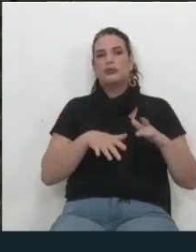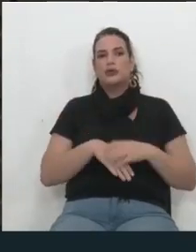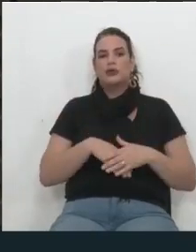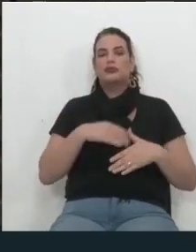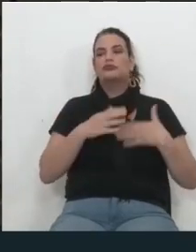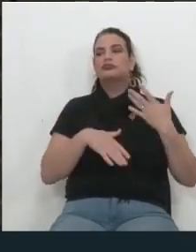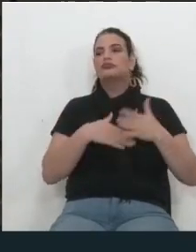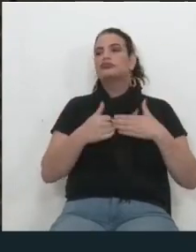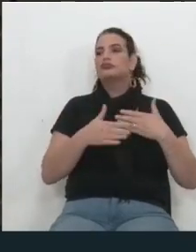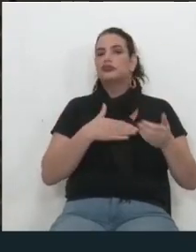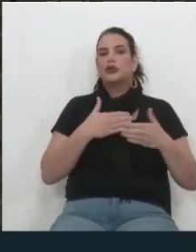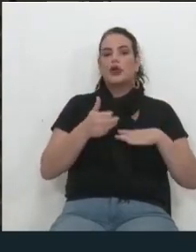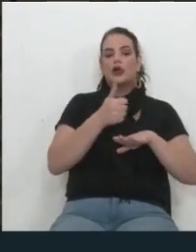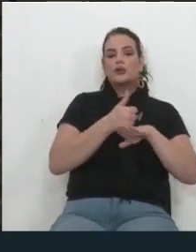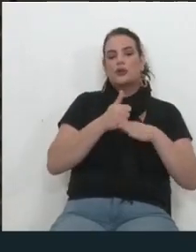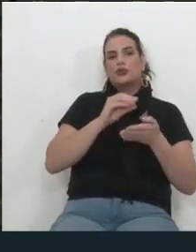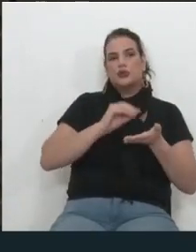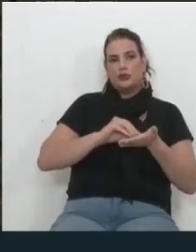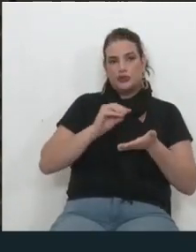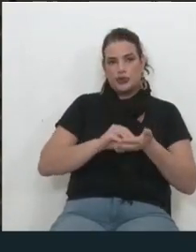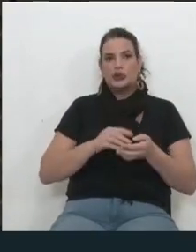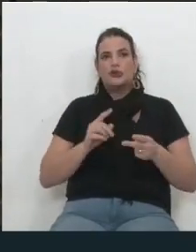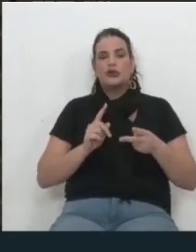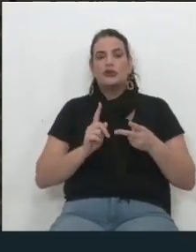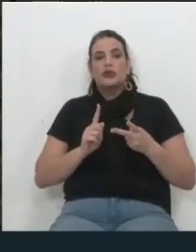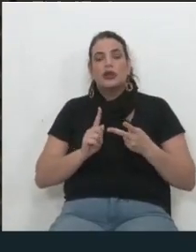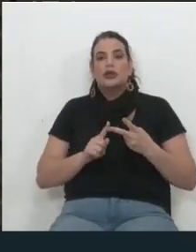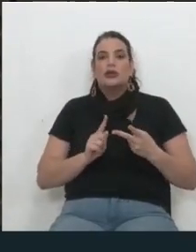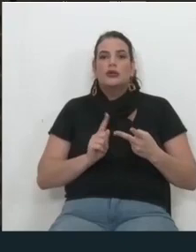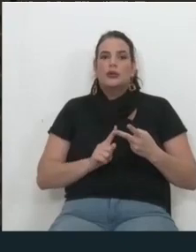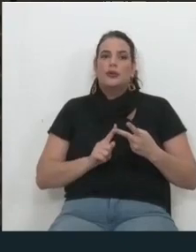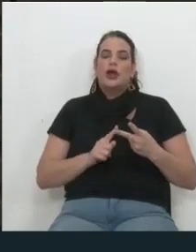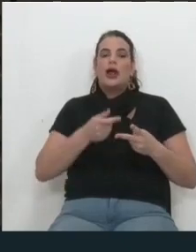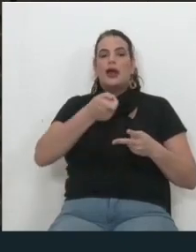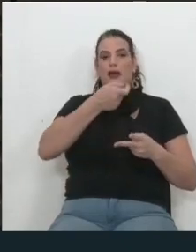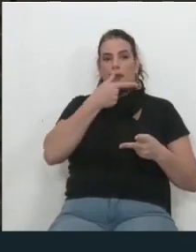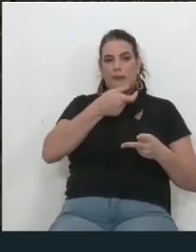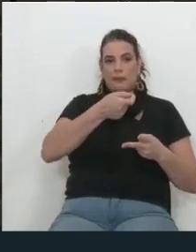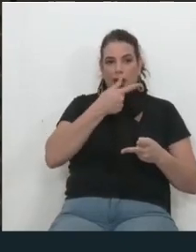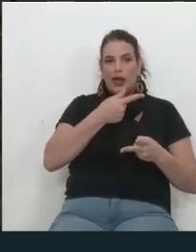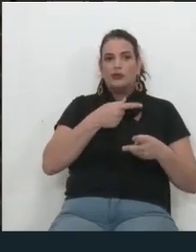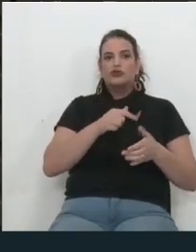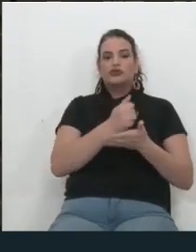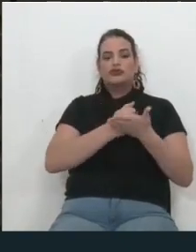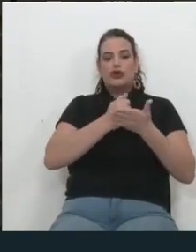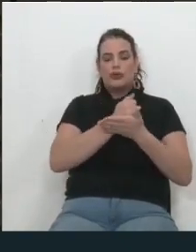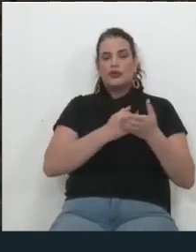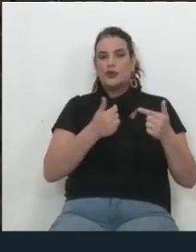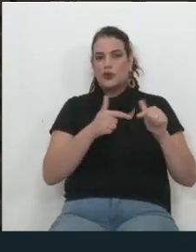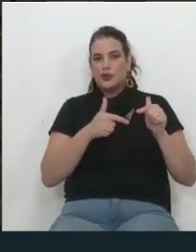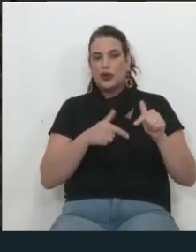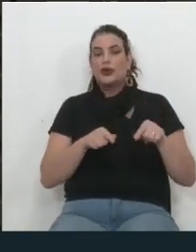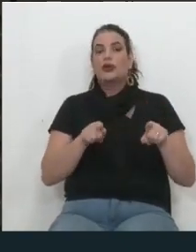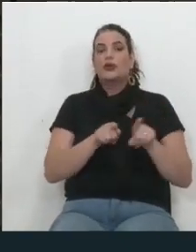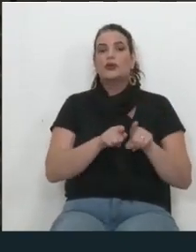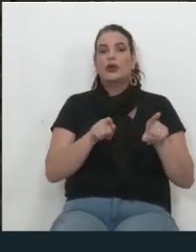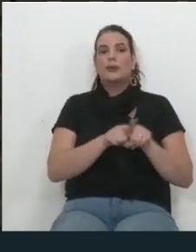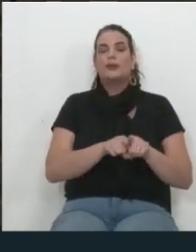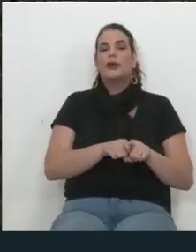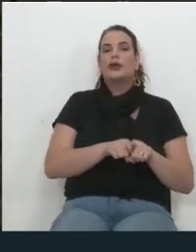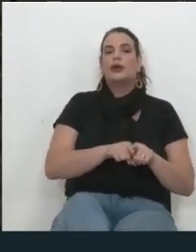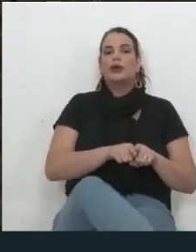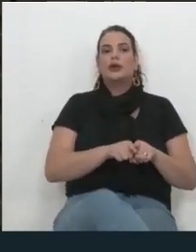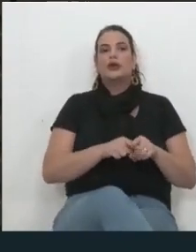relação aos profissionais médicos, seja na distribuição de medicamento pelos farmacêuticos, seja na distribuição de